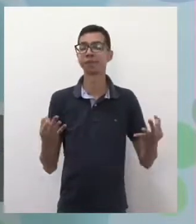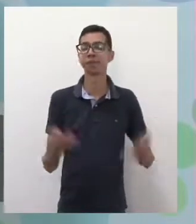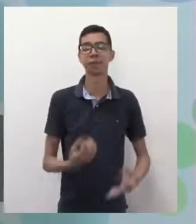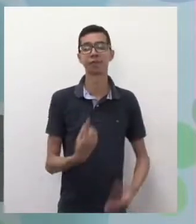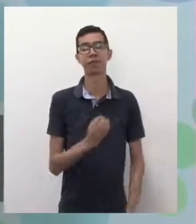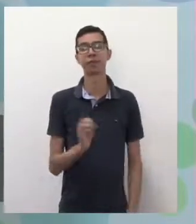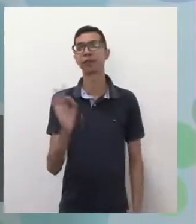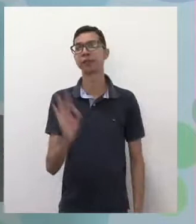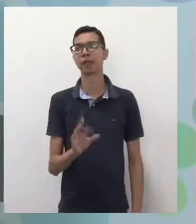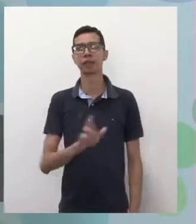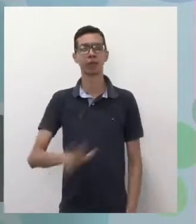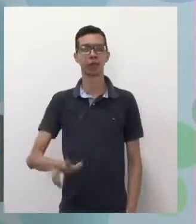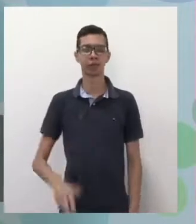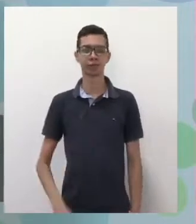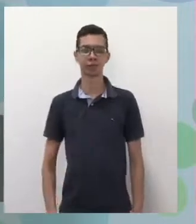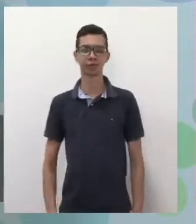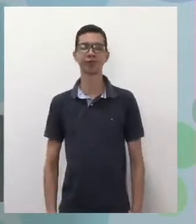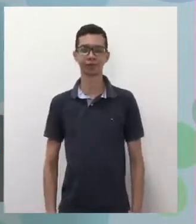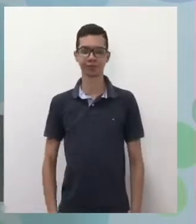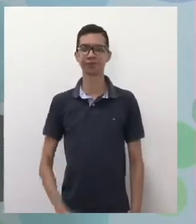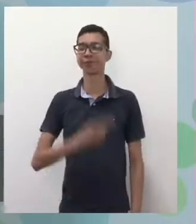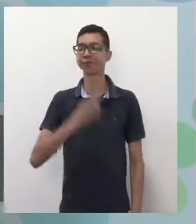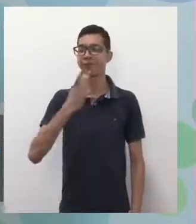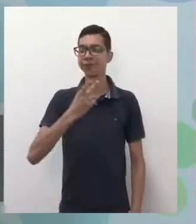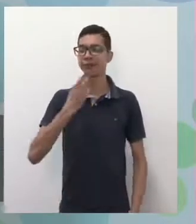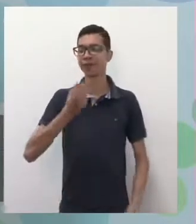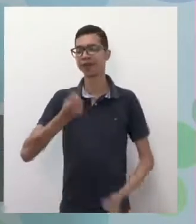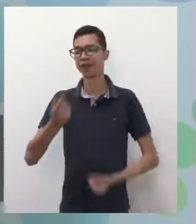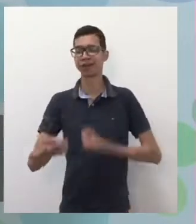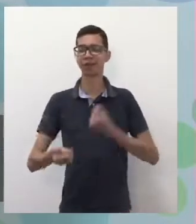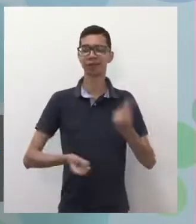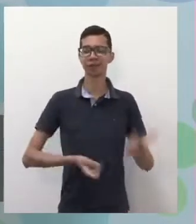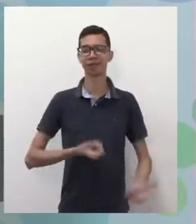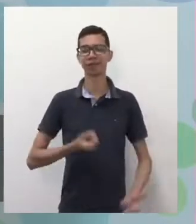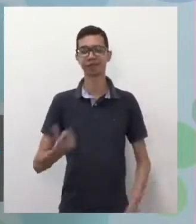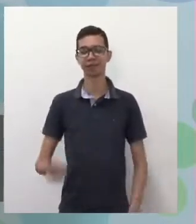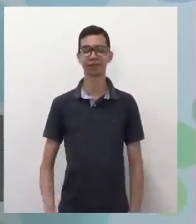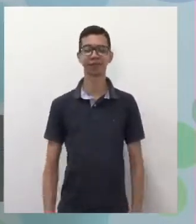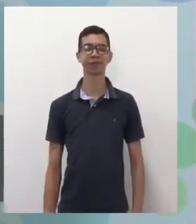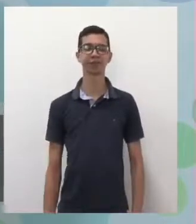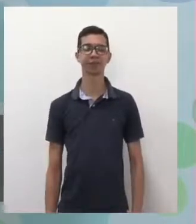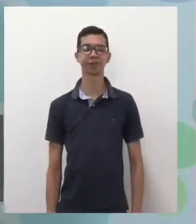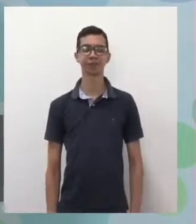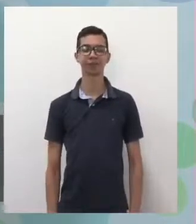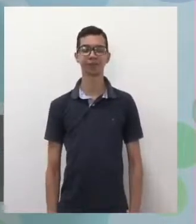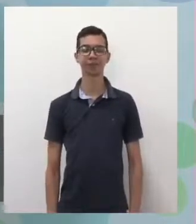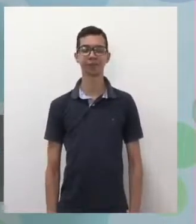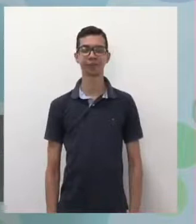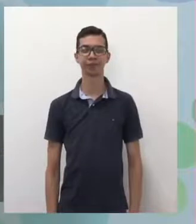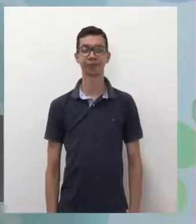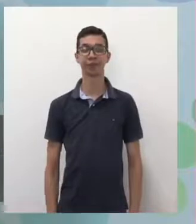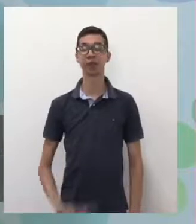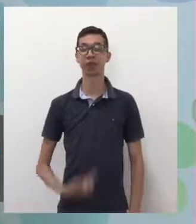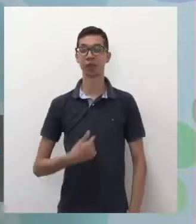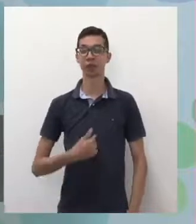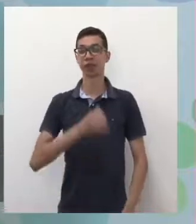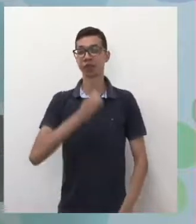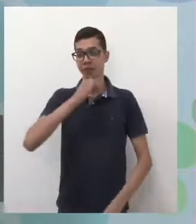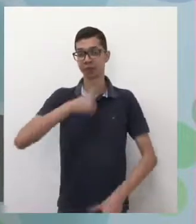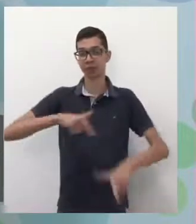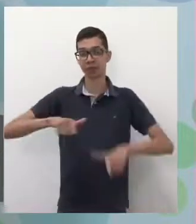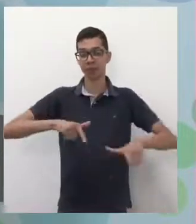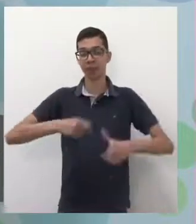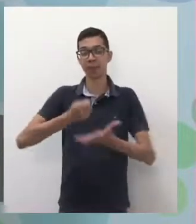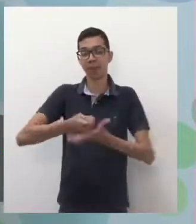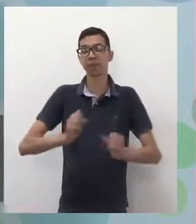não é bem o que a gente fala. Não é bem por aí. Ah, eu vou gastar um pouquinho de energia aqui, eu pago isso daí, né? Eu trabalho, eu posso pagar. Você vê que a